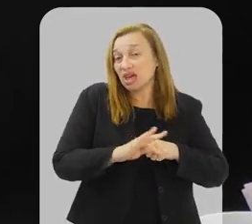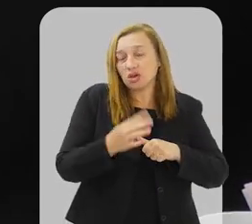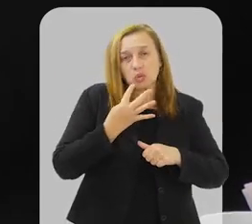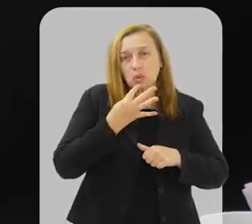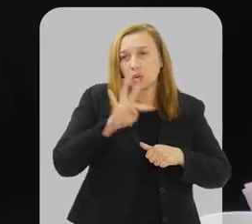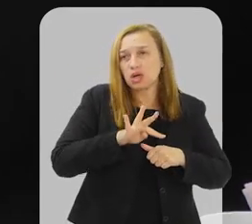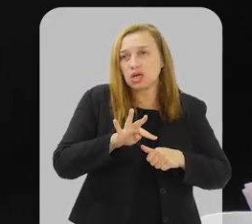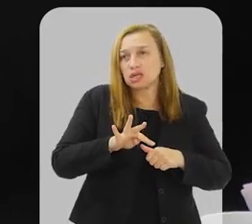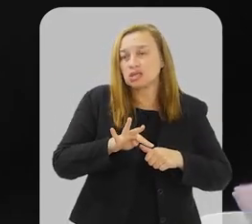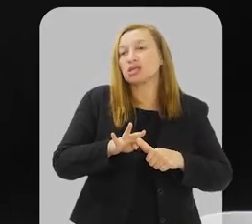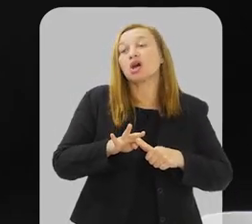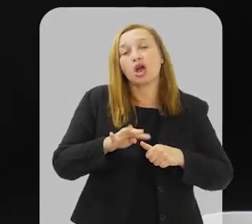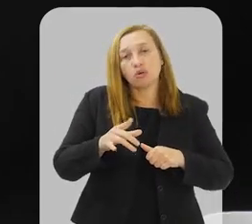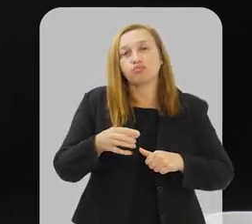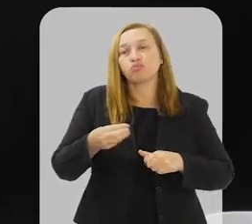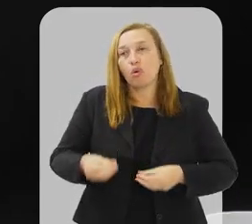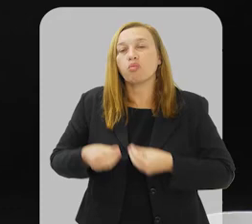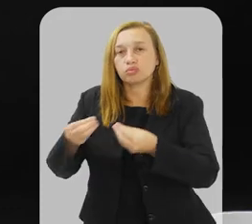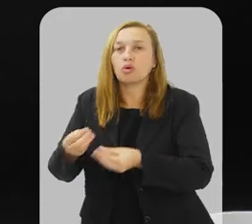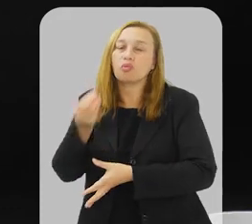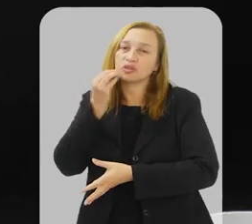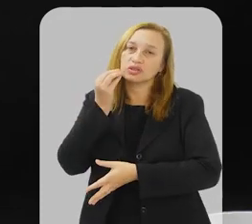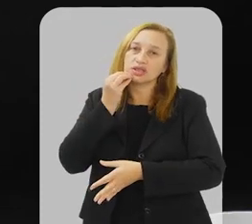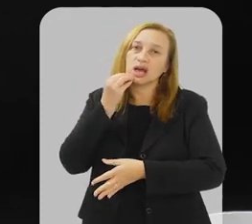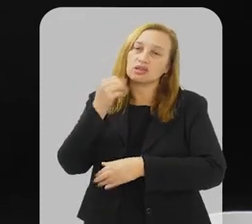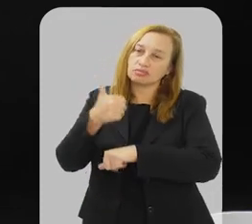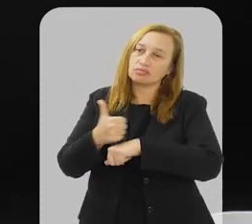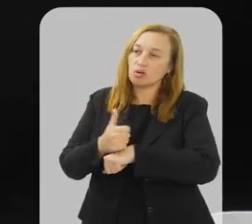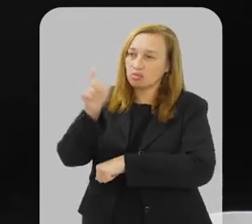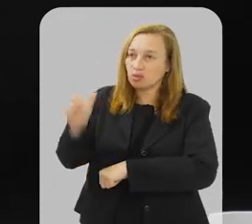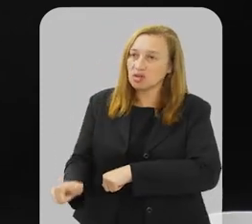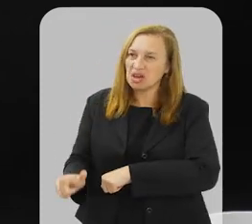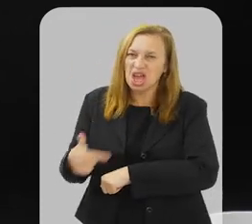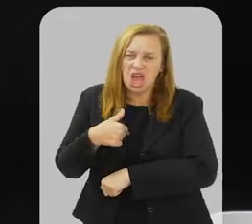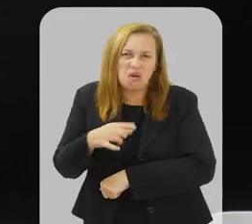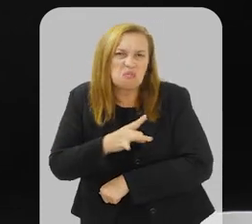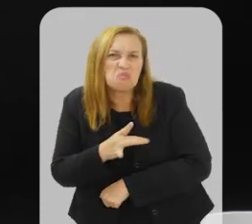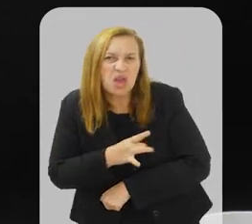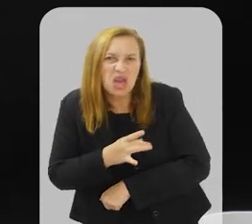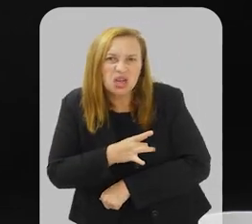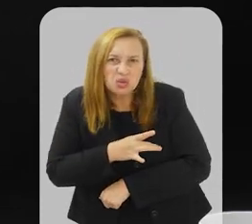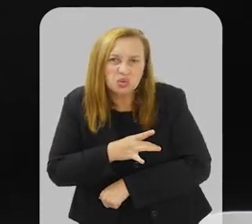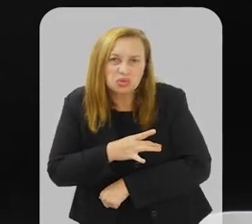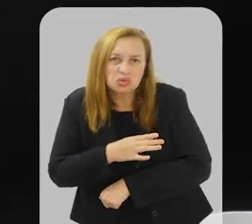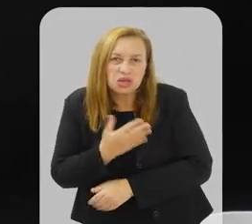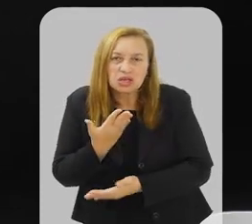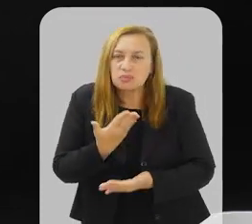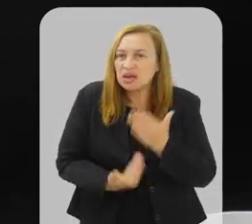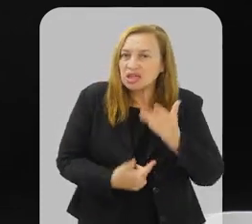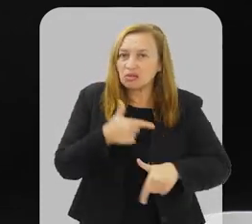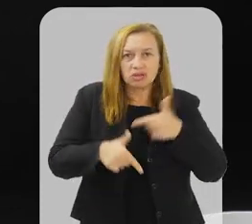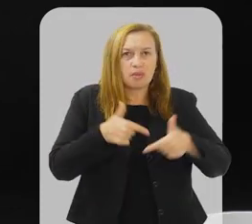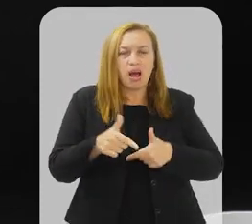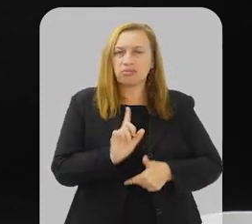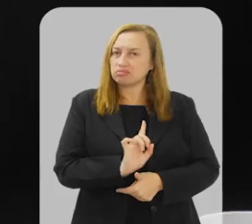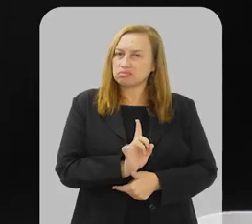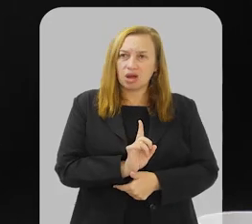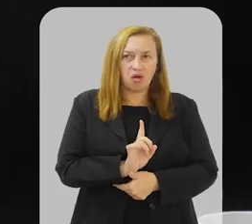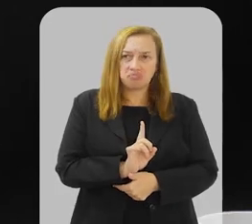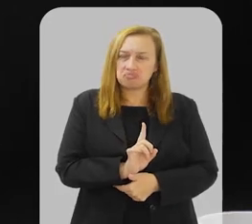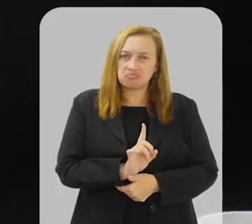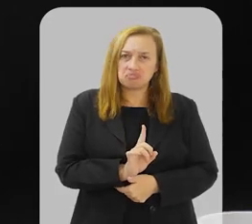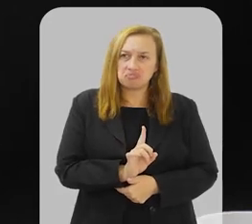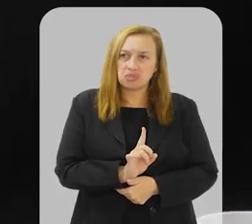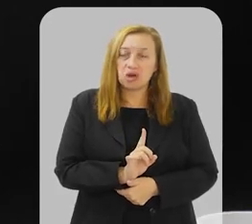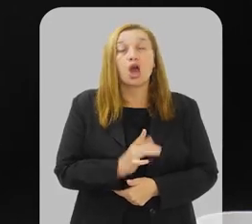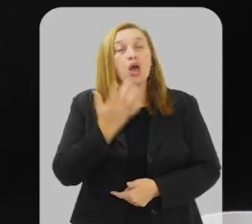alguma técnica que eu desconheço eu trago um profissional e dou protagonismo esse profissional porque eu não tenho medo de perder o meu lugar eu